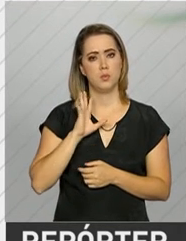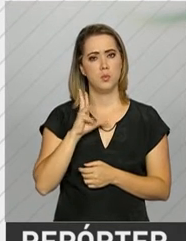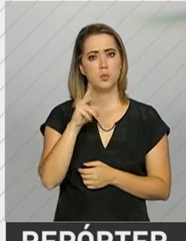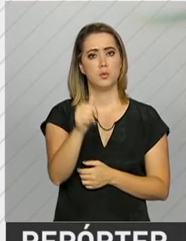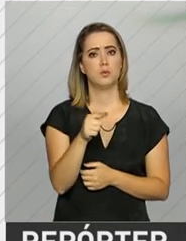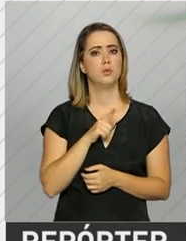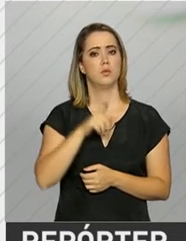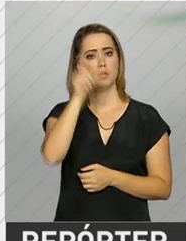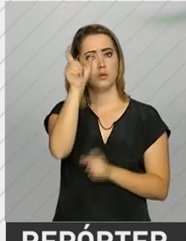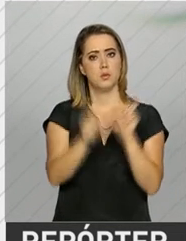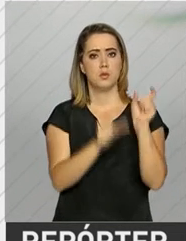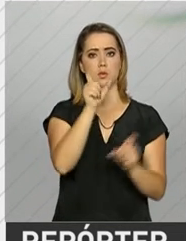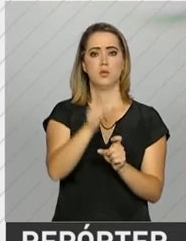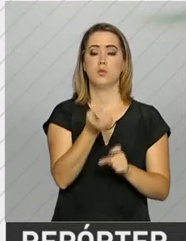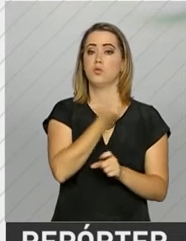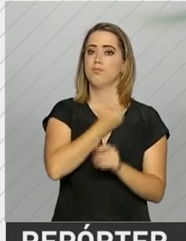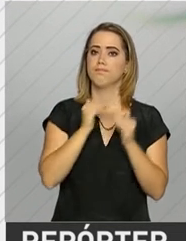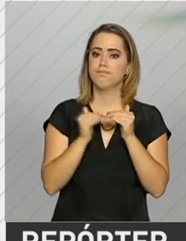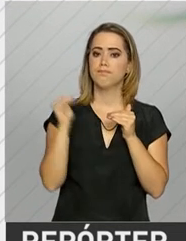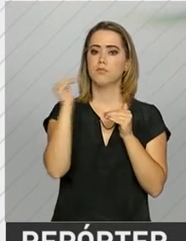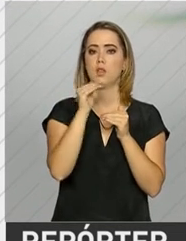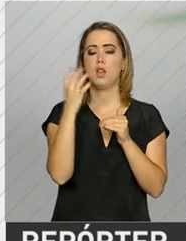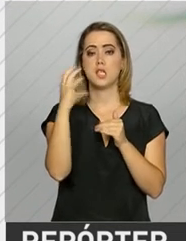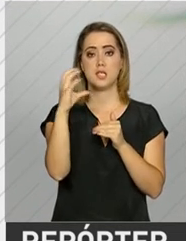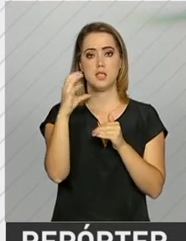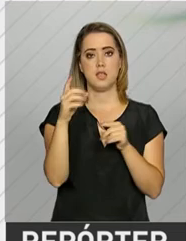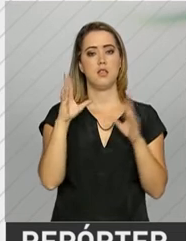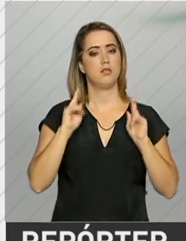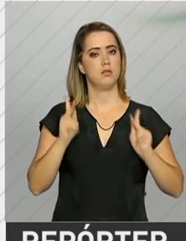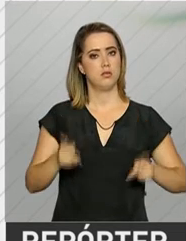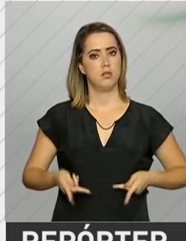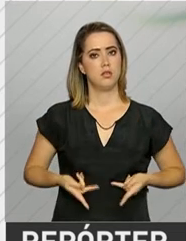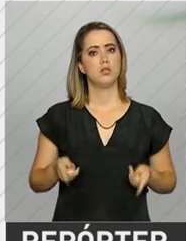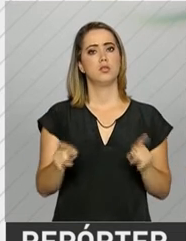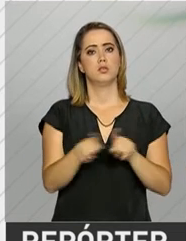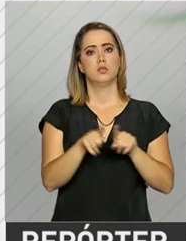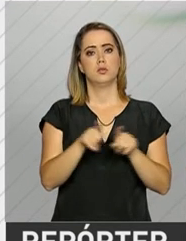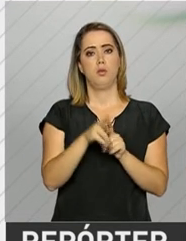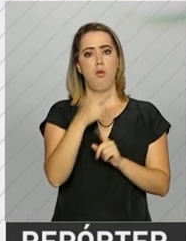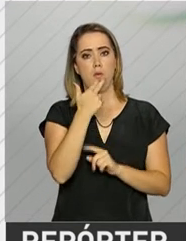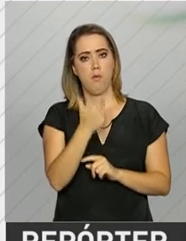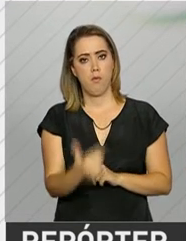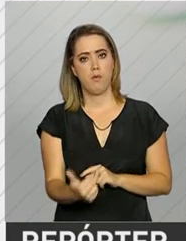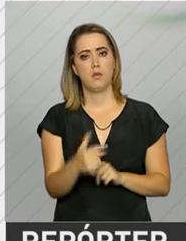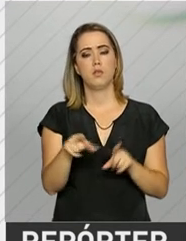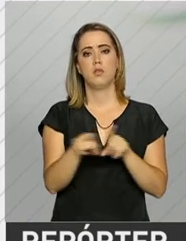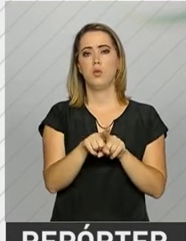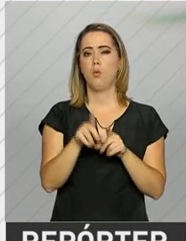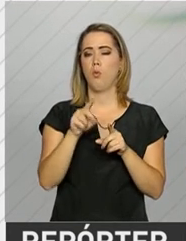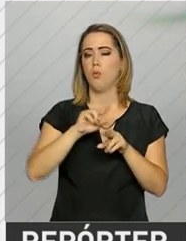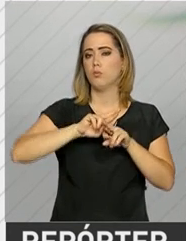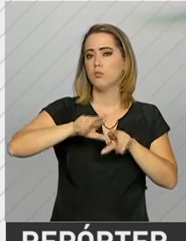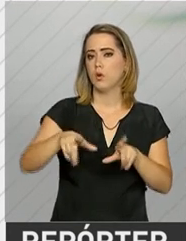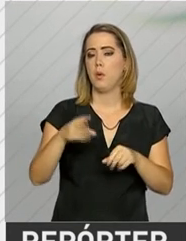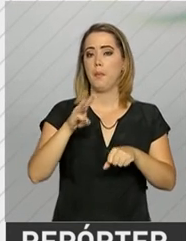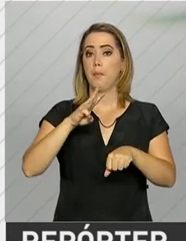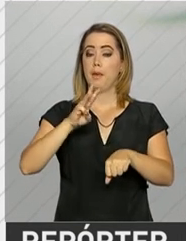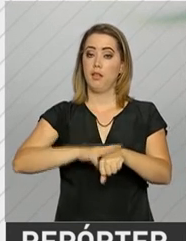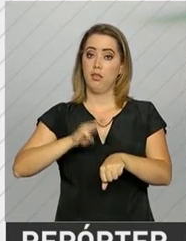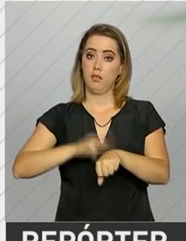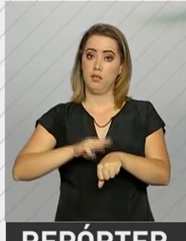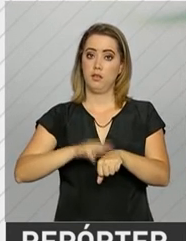tiveram as maiores médias em ciências humanas seguidas de linguagens e códigos matemática e